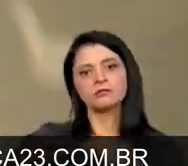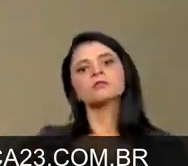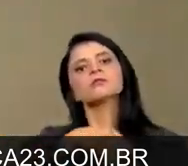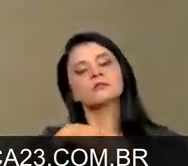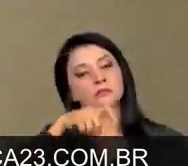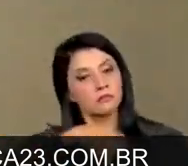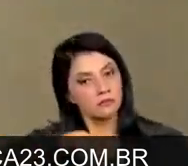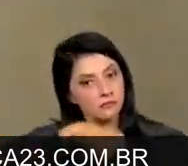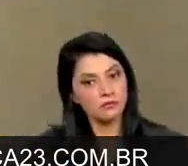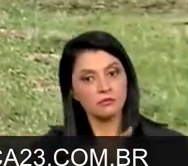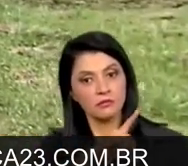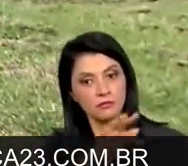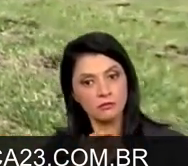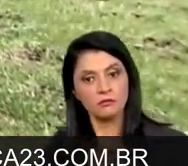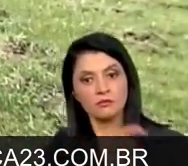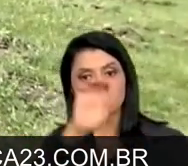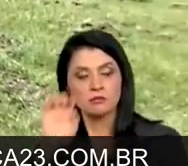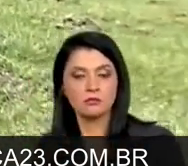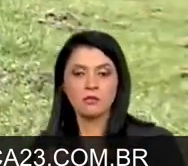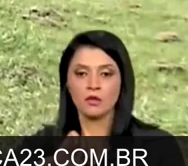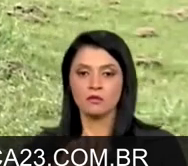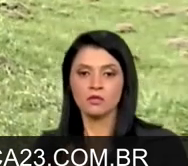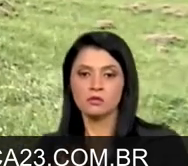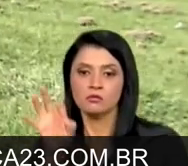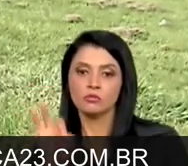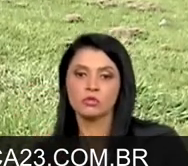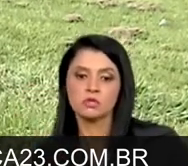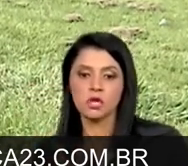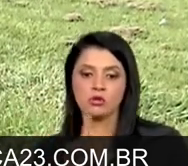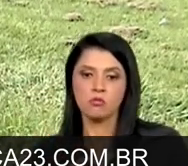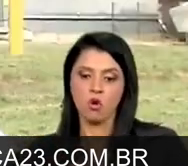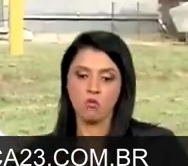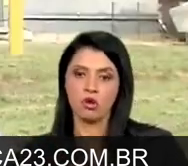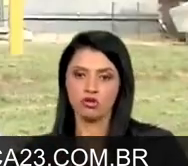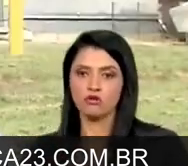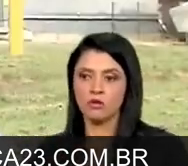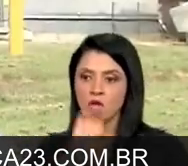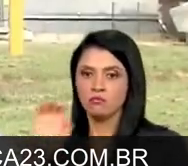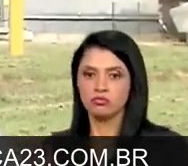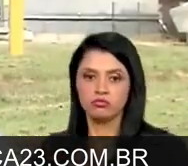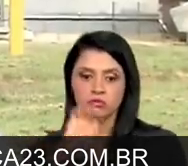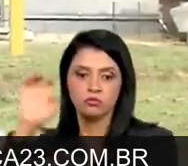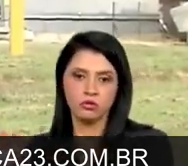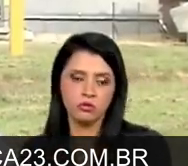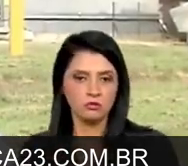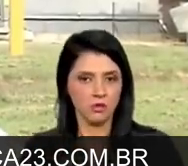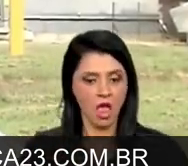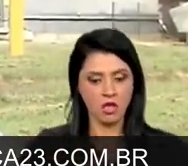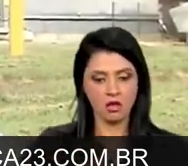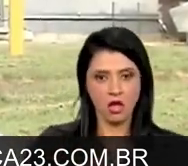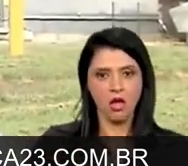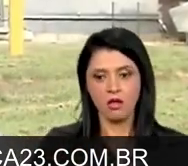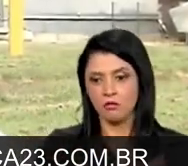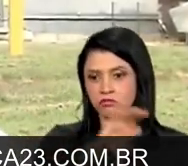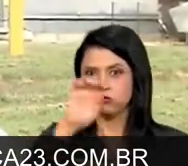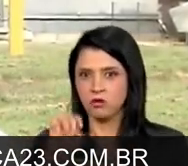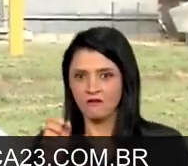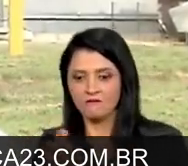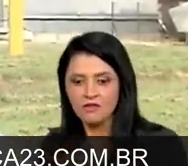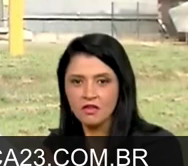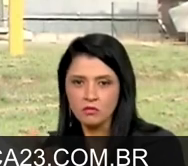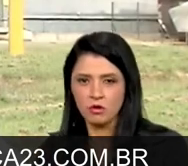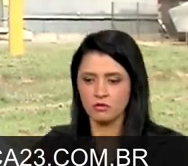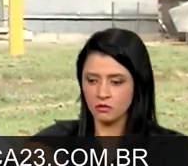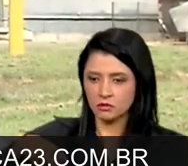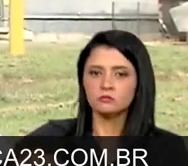e exporta 95% do cultivo por meio de uma cooperativa. Aumentando a exportação de carne, consequentemente,